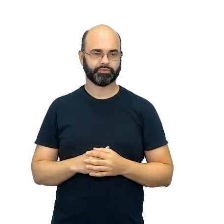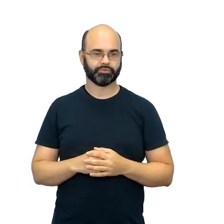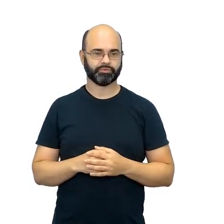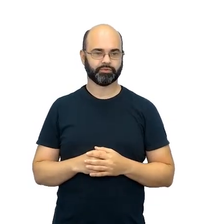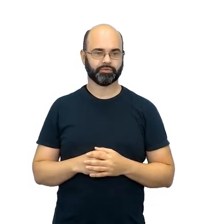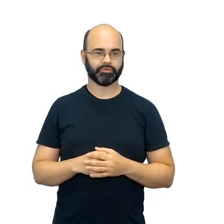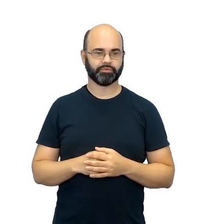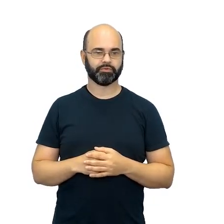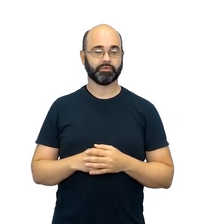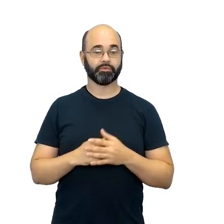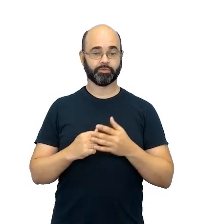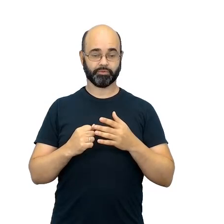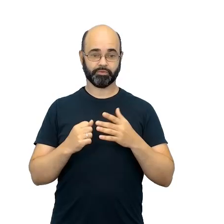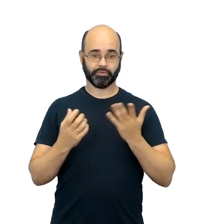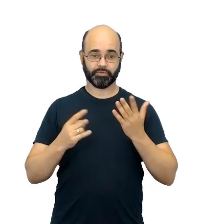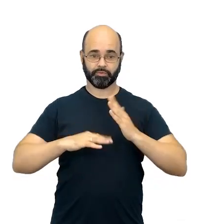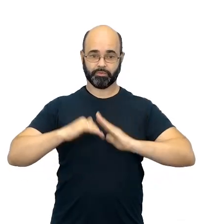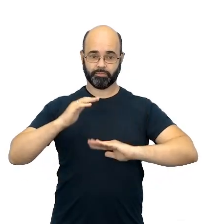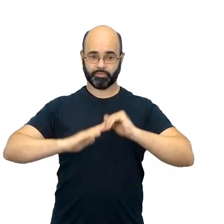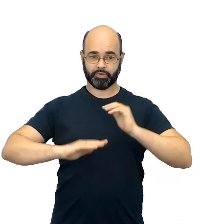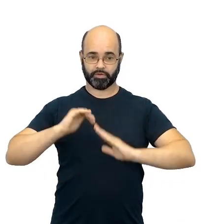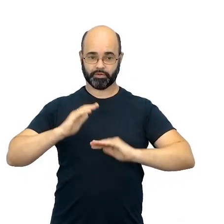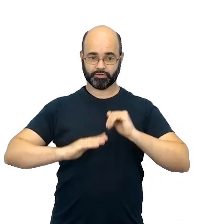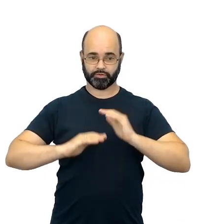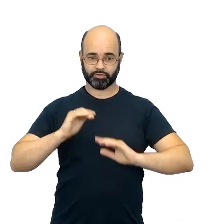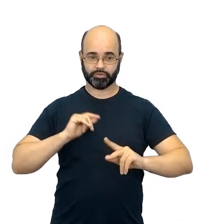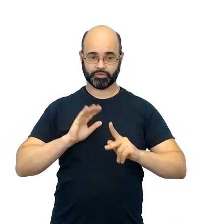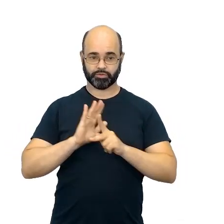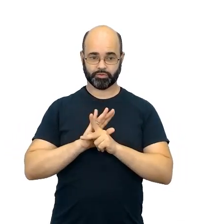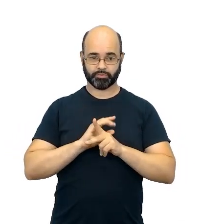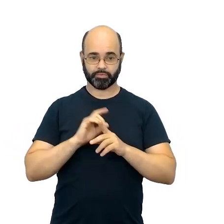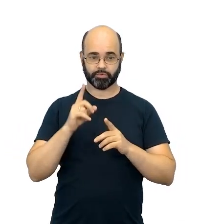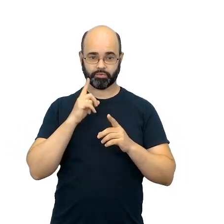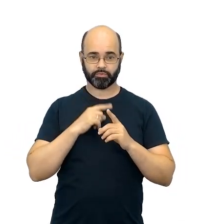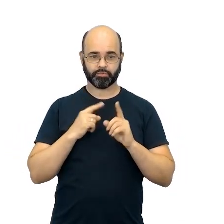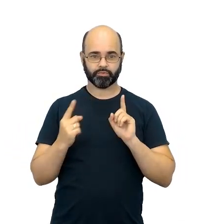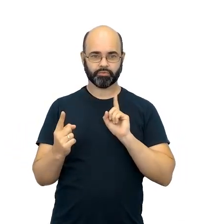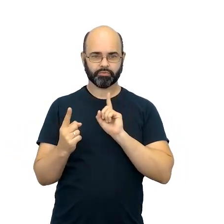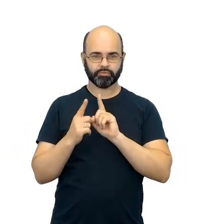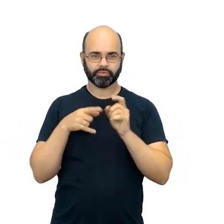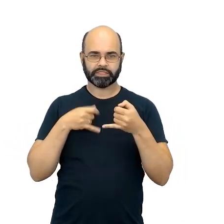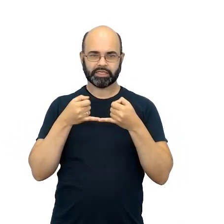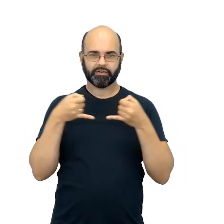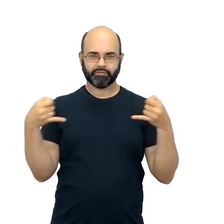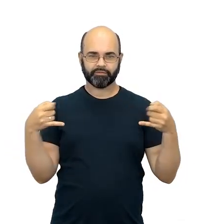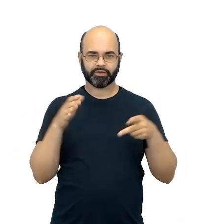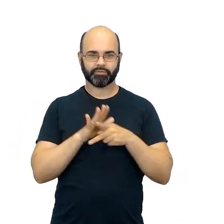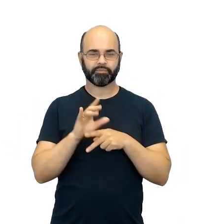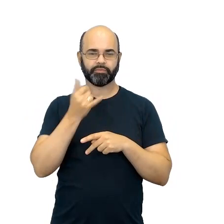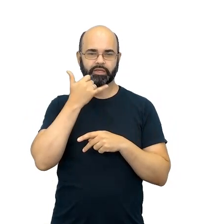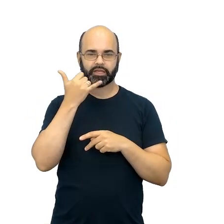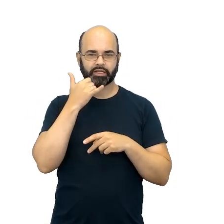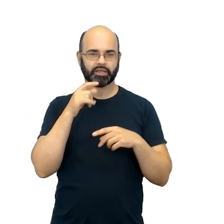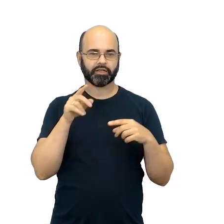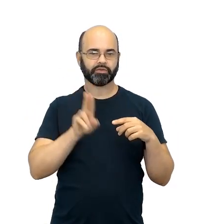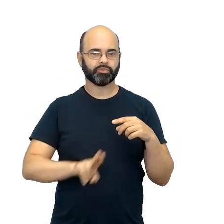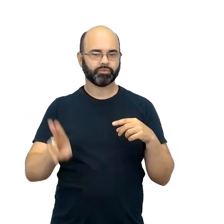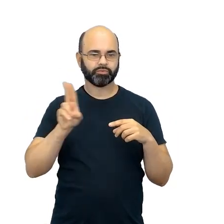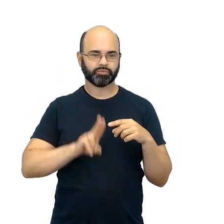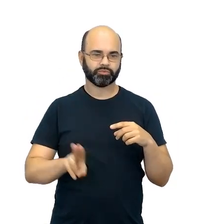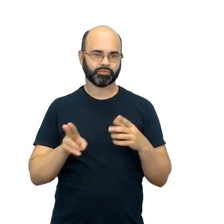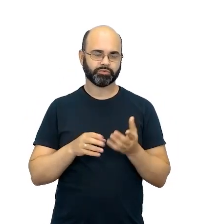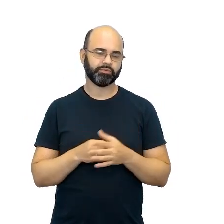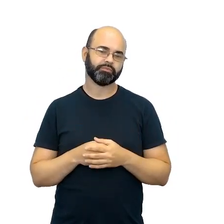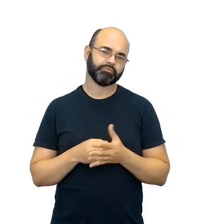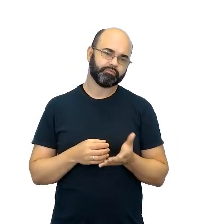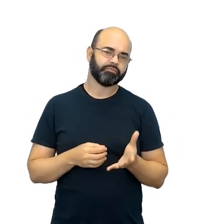uma aplicação prática para a força magnética sentida por um fio percorrido por um campo elétrico. Temas que são trazidos em